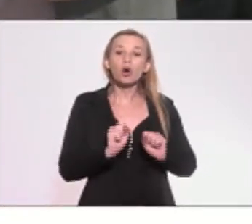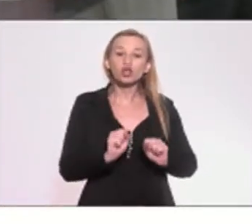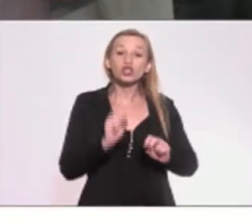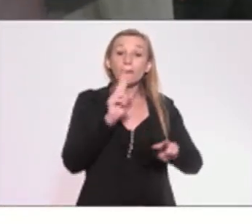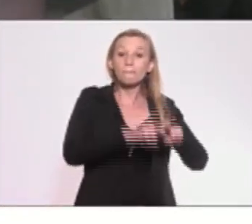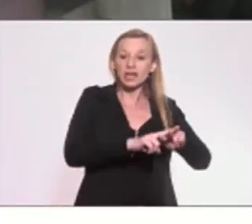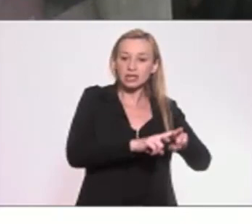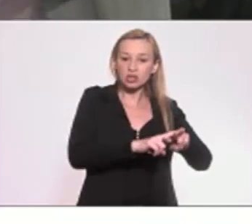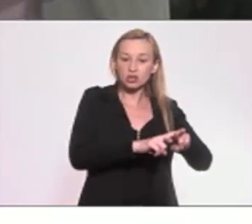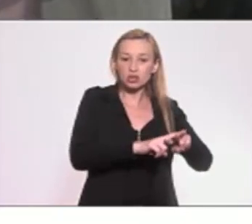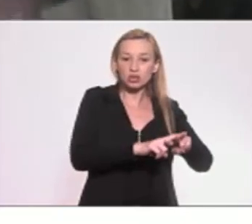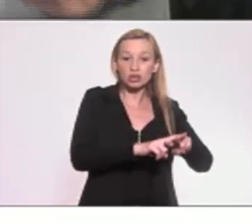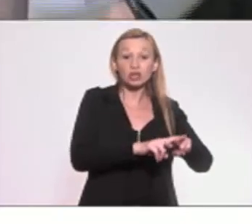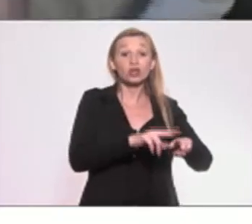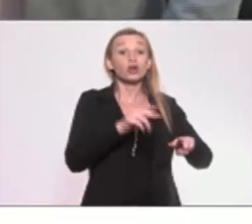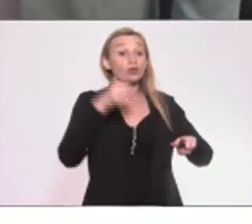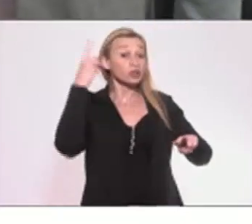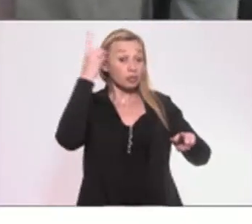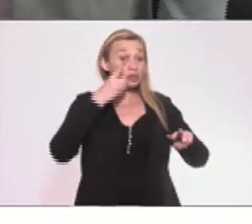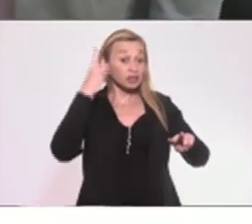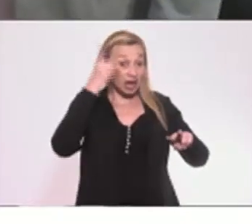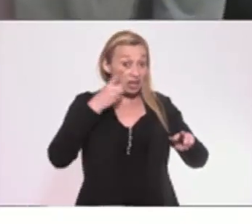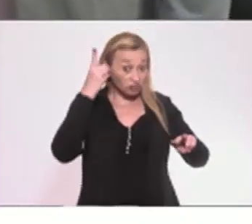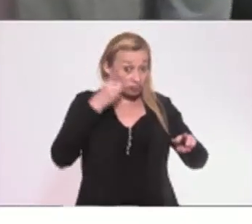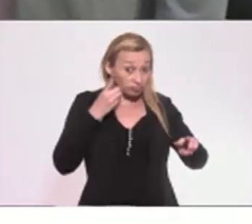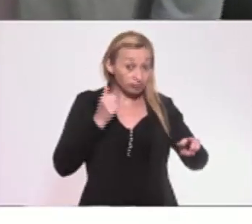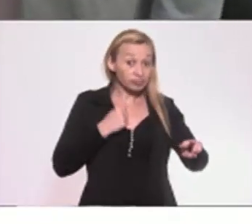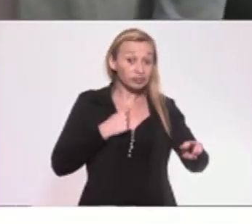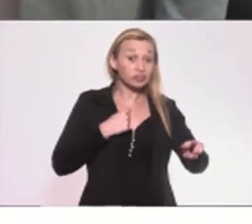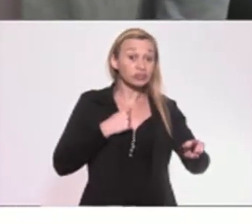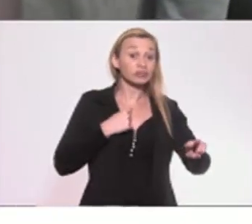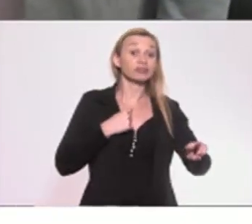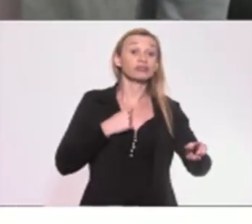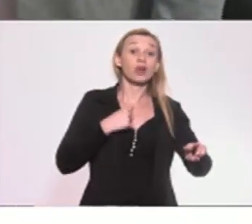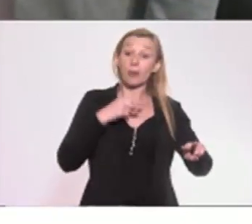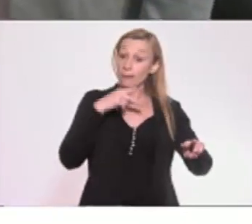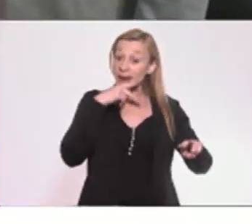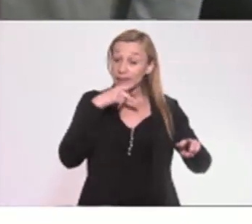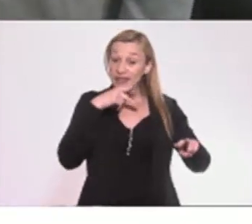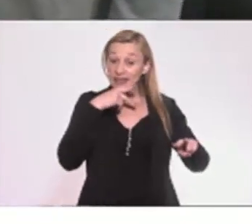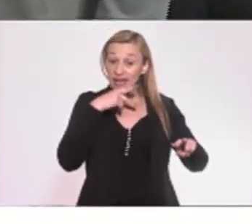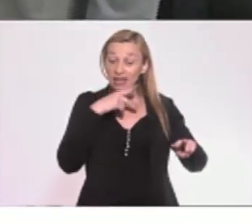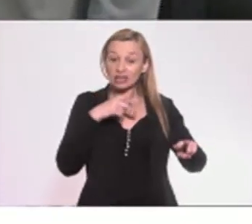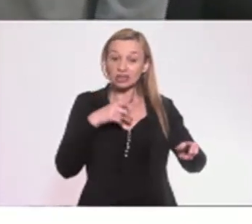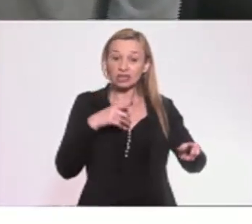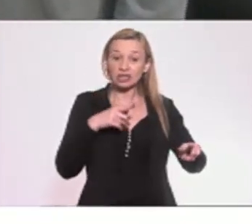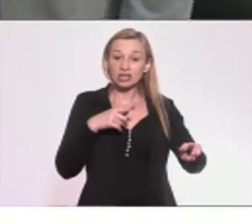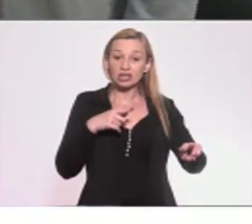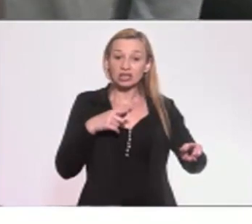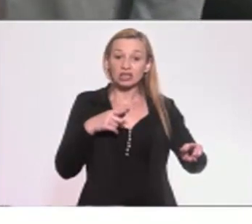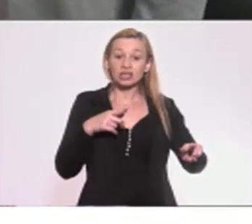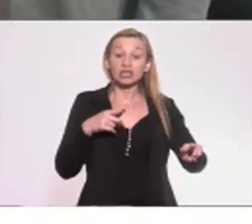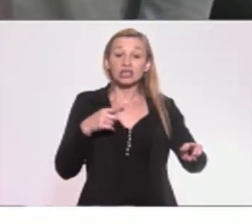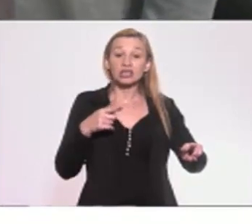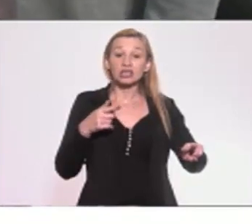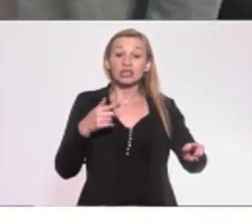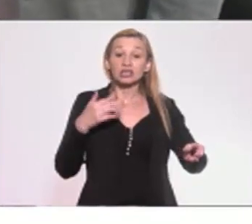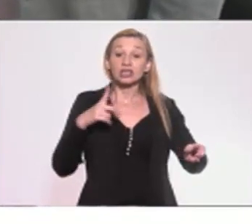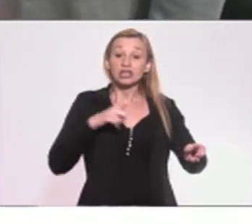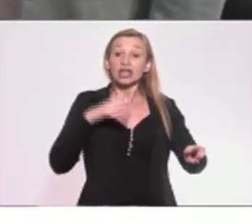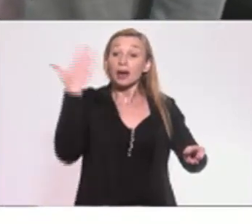preso aquele deputado, aquele parlamentar que seja pego em